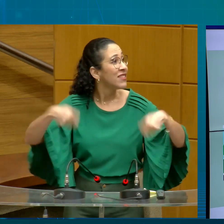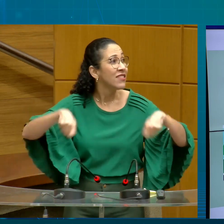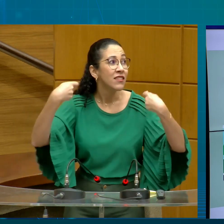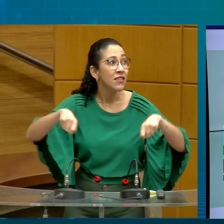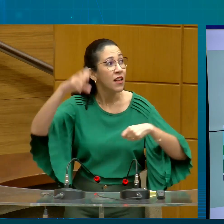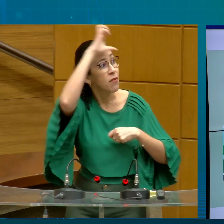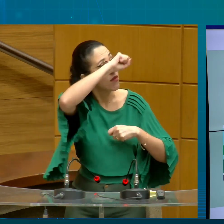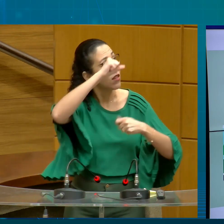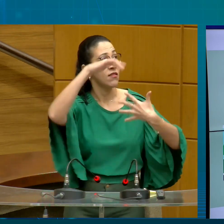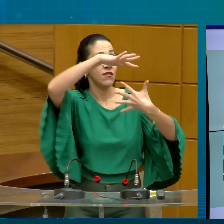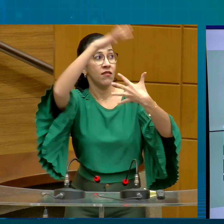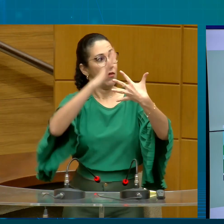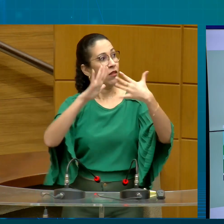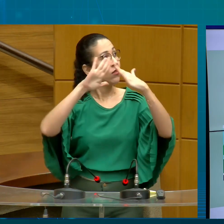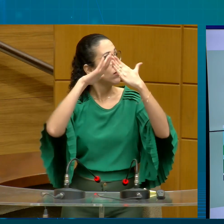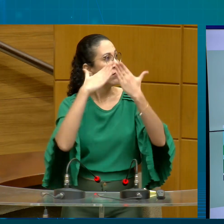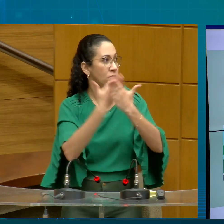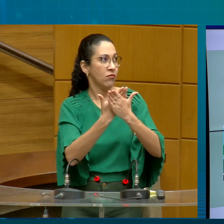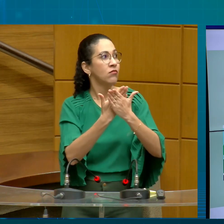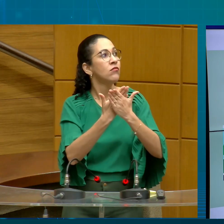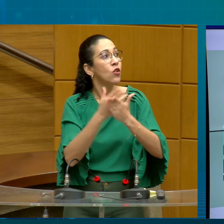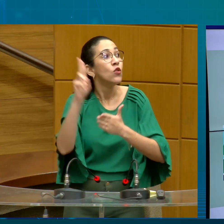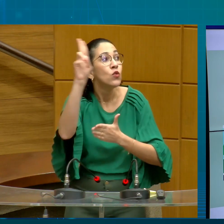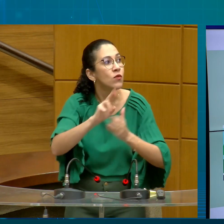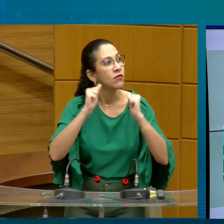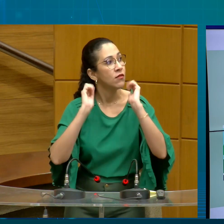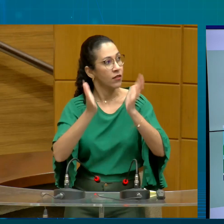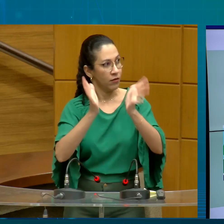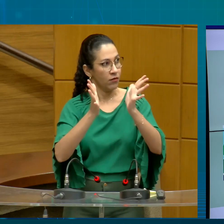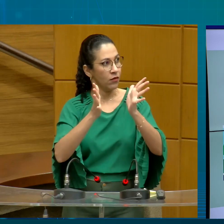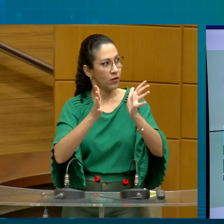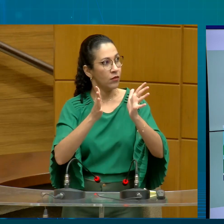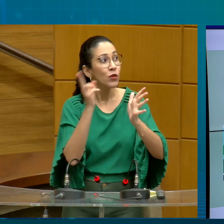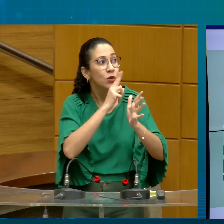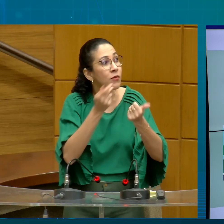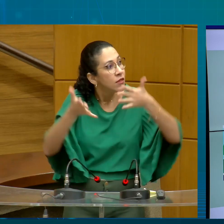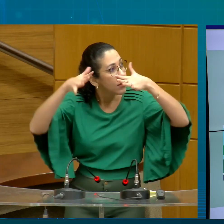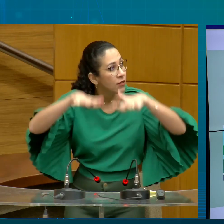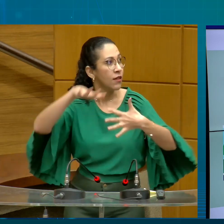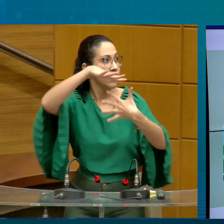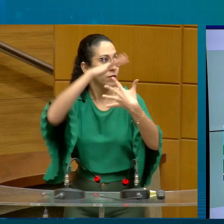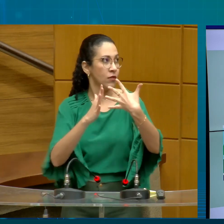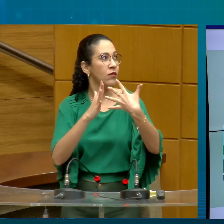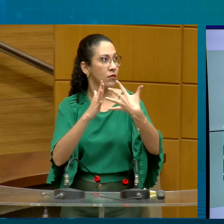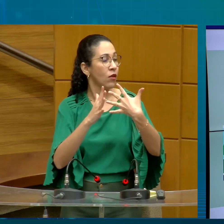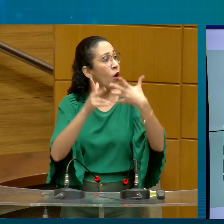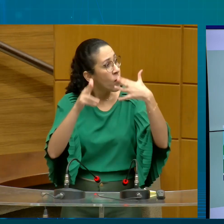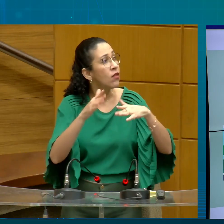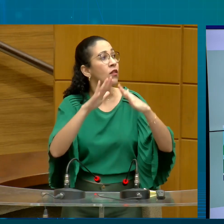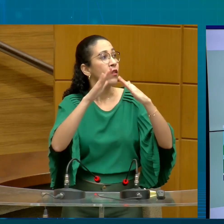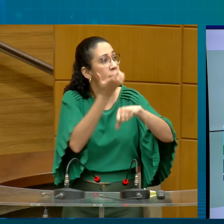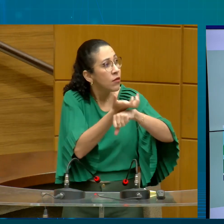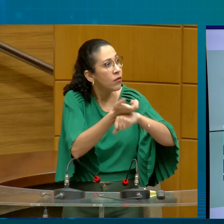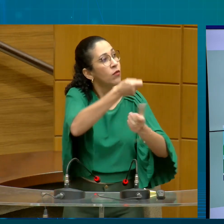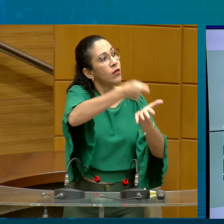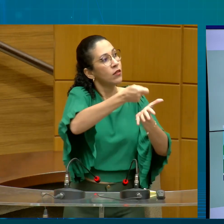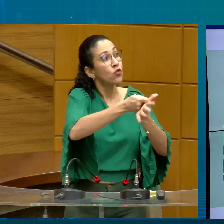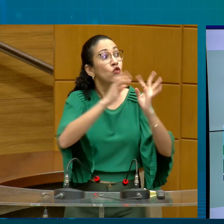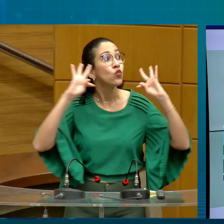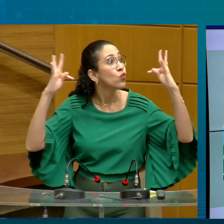Então, os ouvintes, eles precisam aprender a Libras nas escolas. Precisam usar, né, a